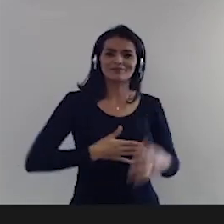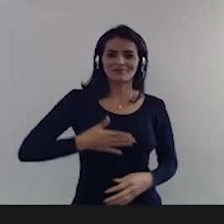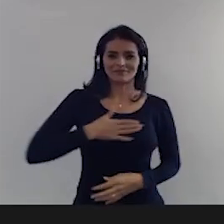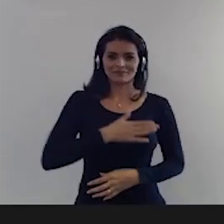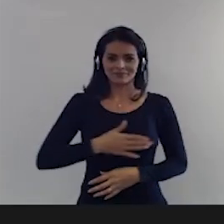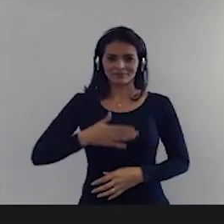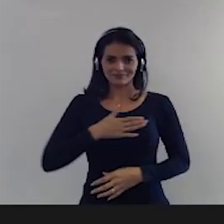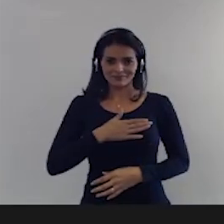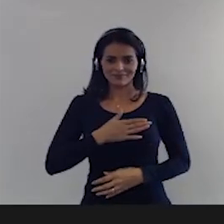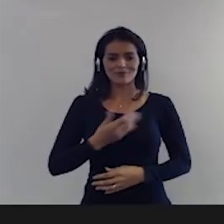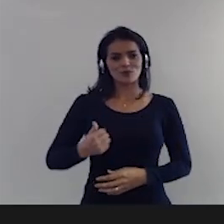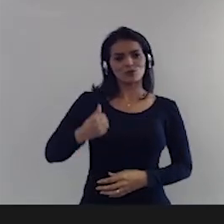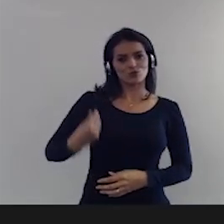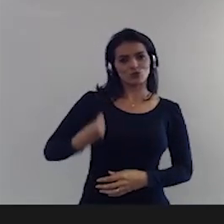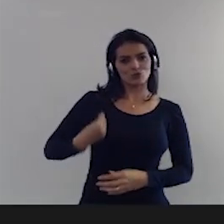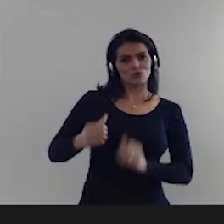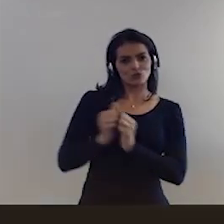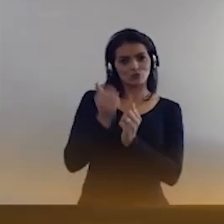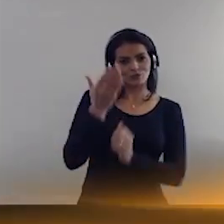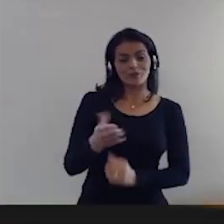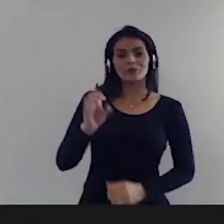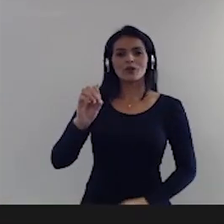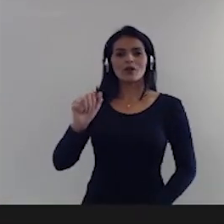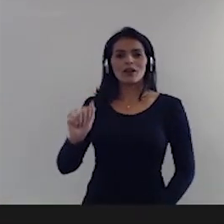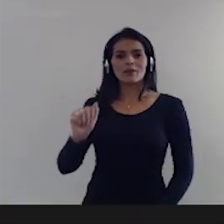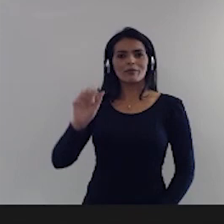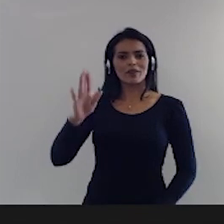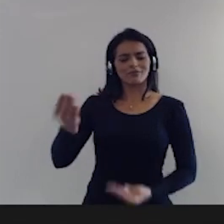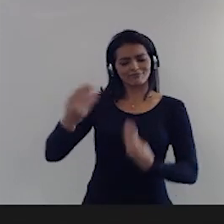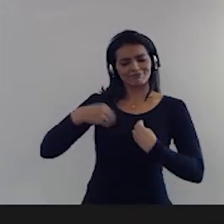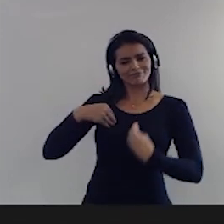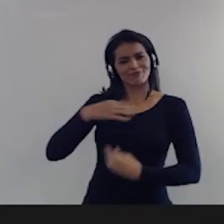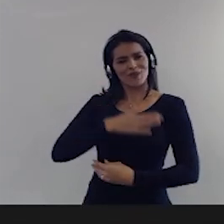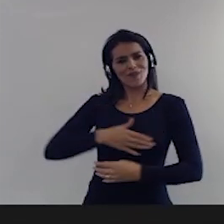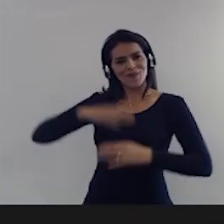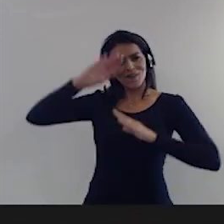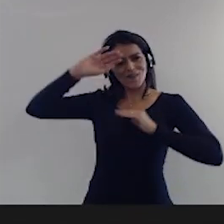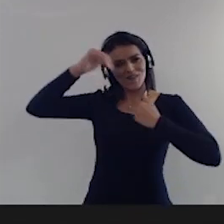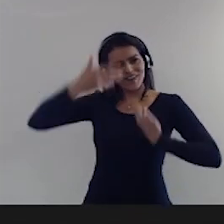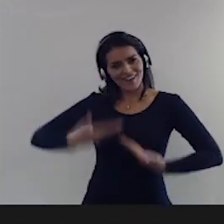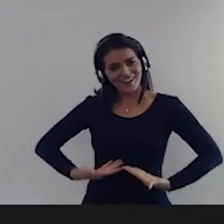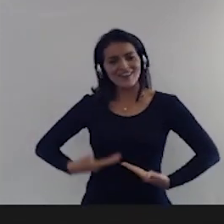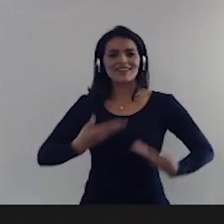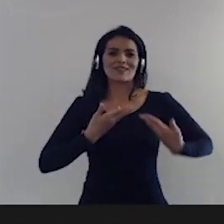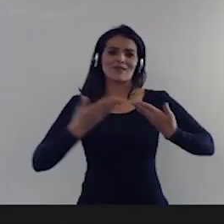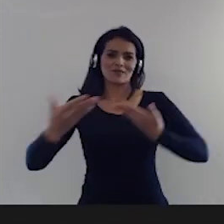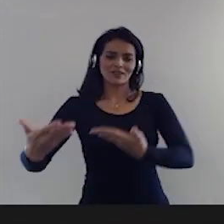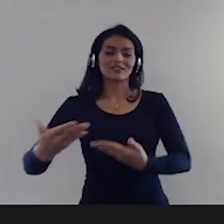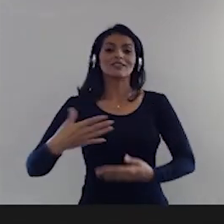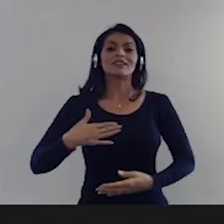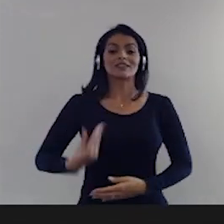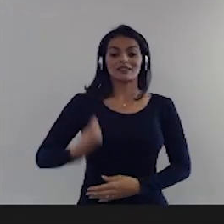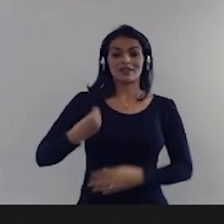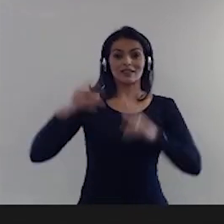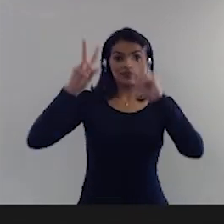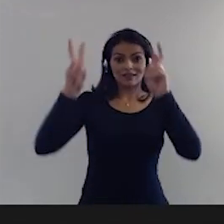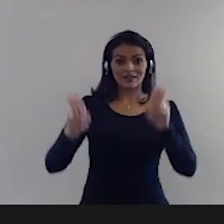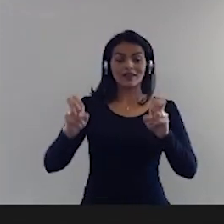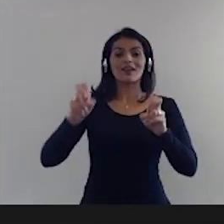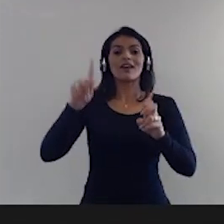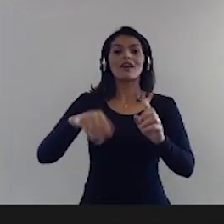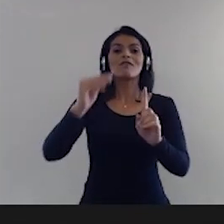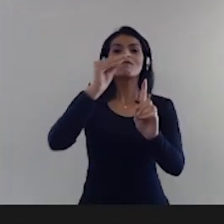com vocês. A OAB me honra com esse convite, em especial para falar de um tema que me toca muito, que é a questão